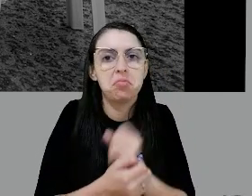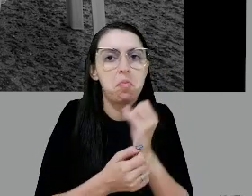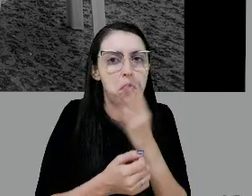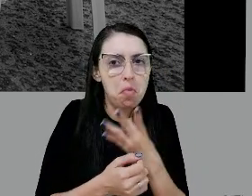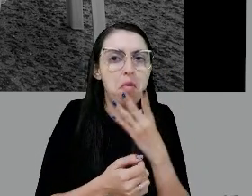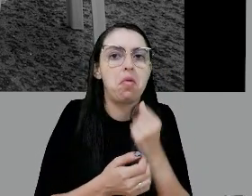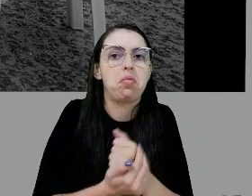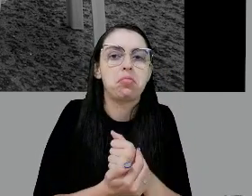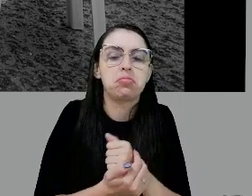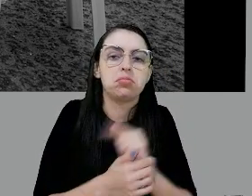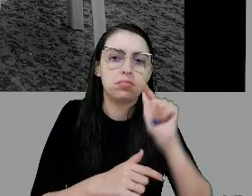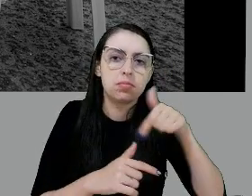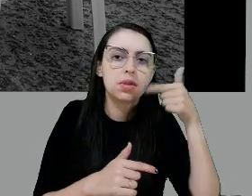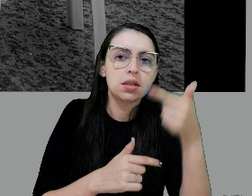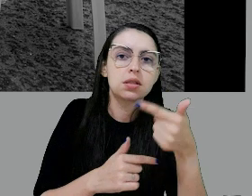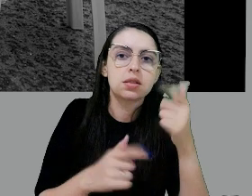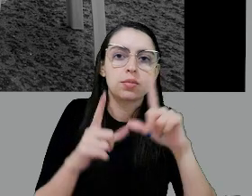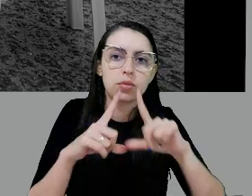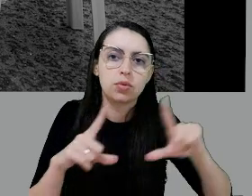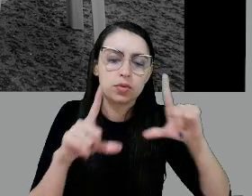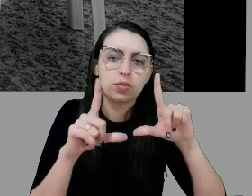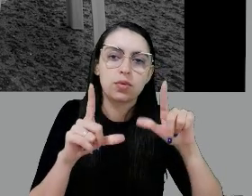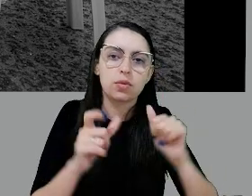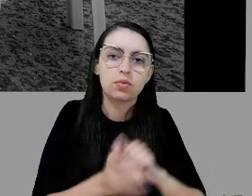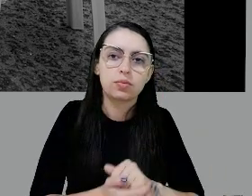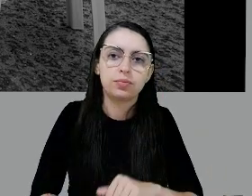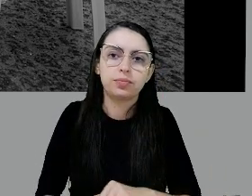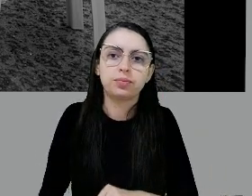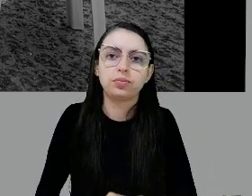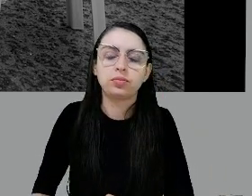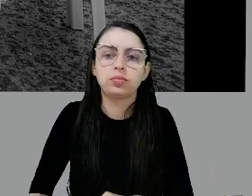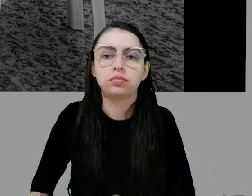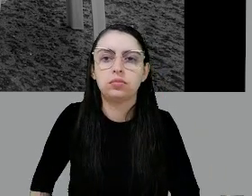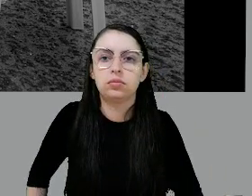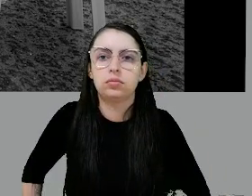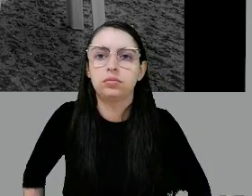do rapaz. A gente pode passar para outra.